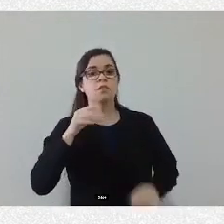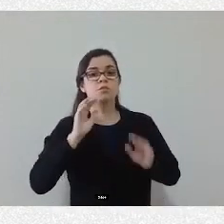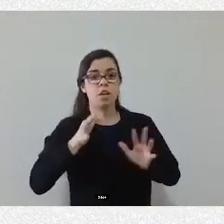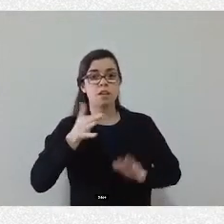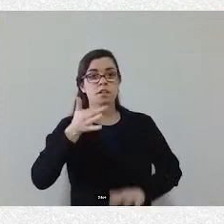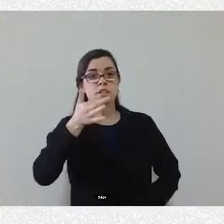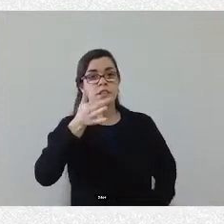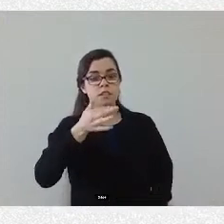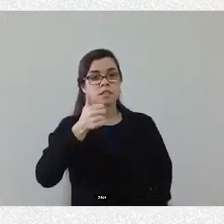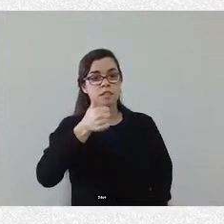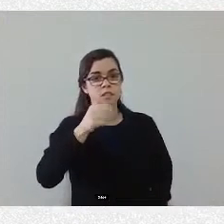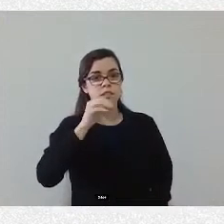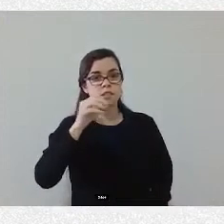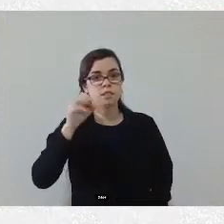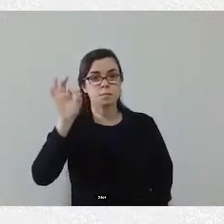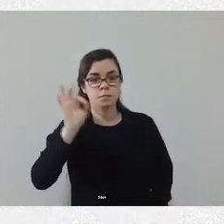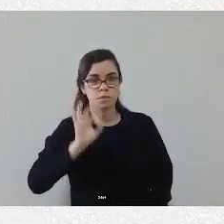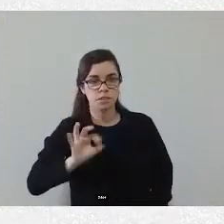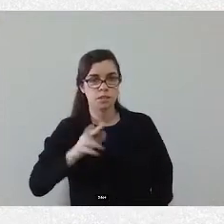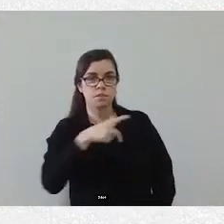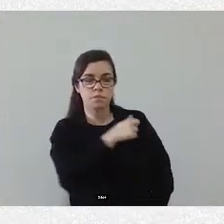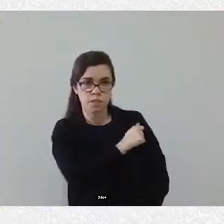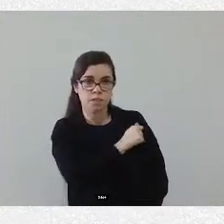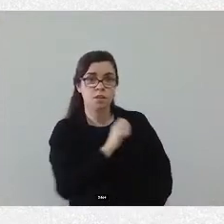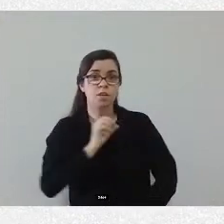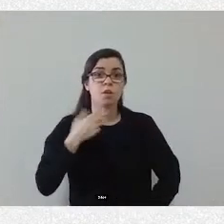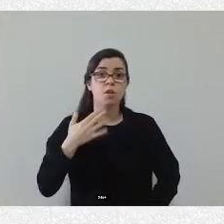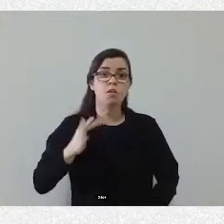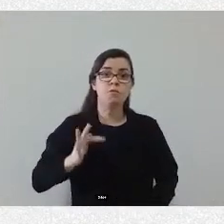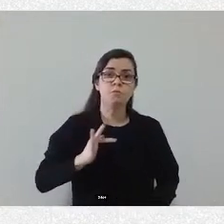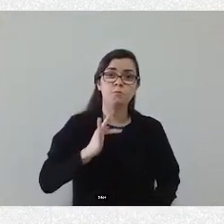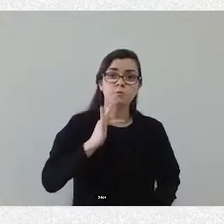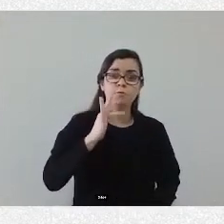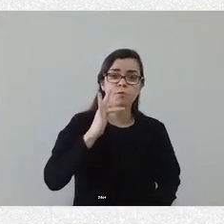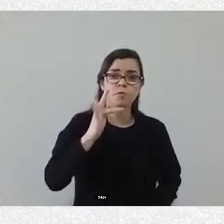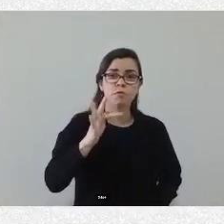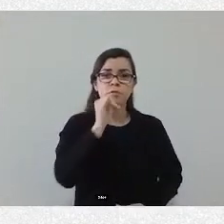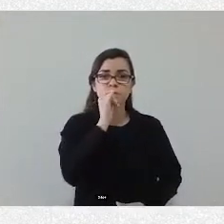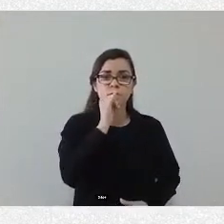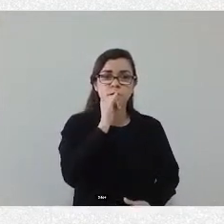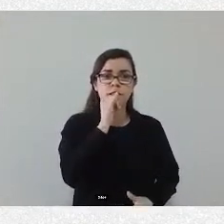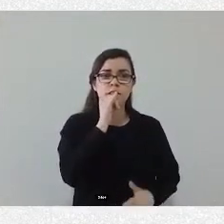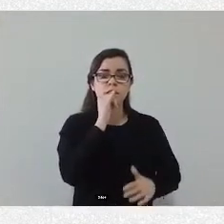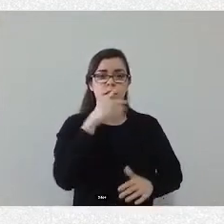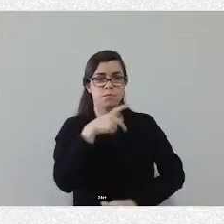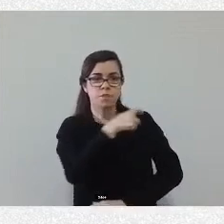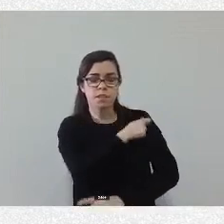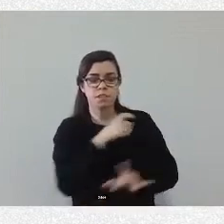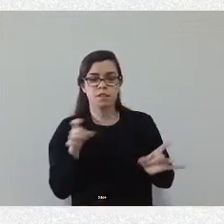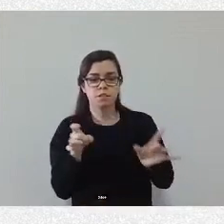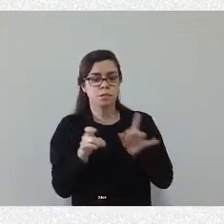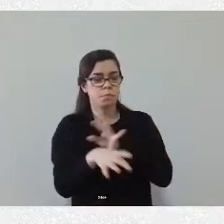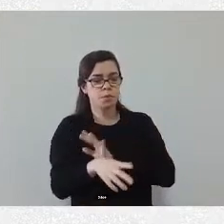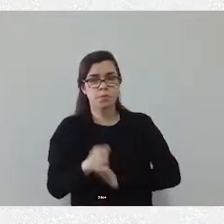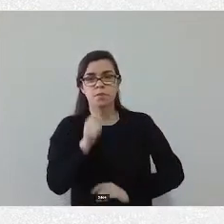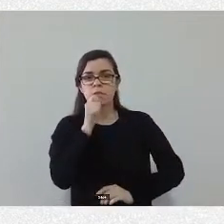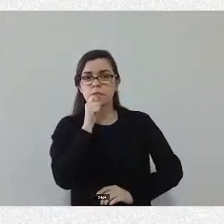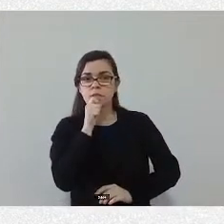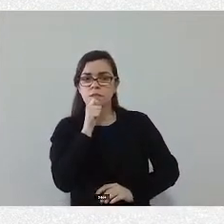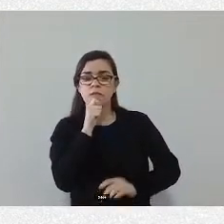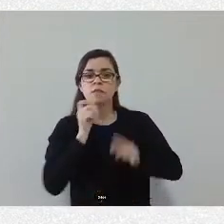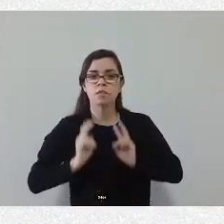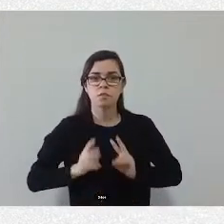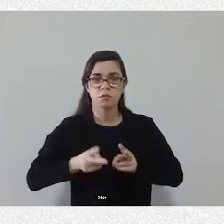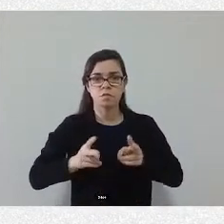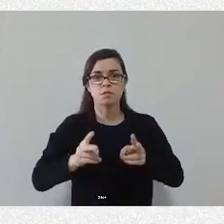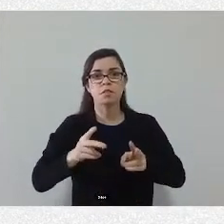se isso já vai ser feito no decorrer da imunização. Aqui a gente até citou que a doutora